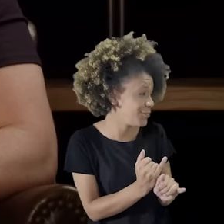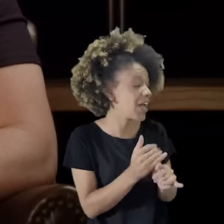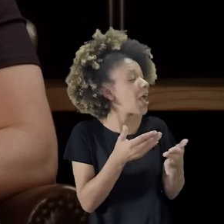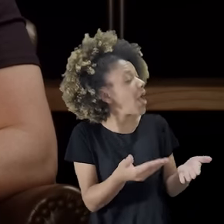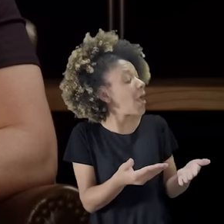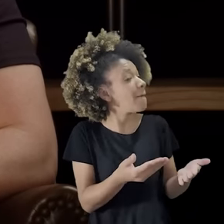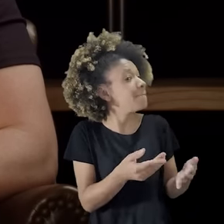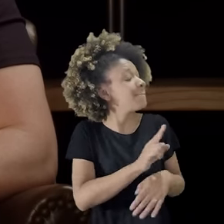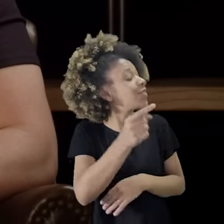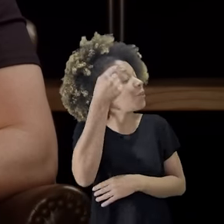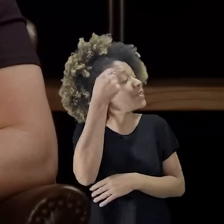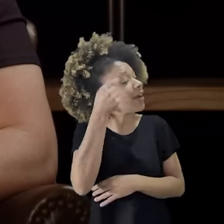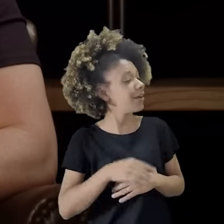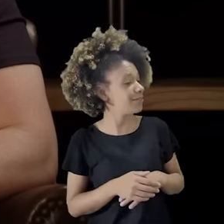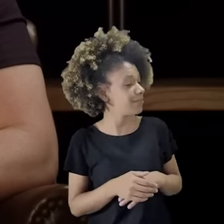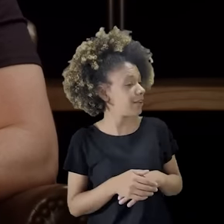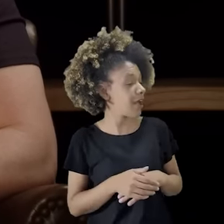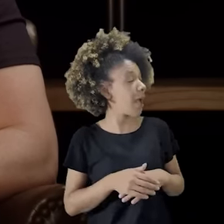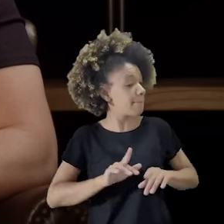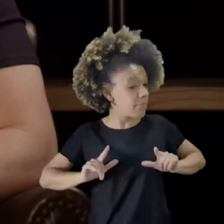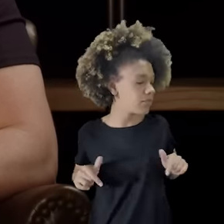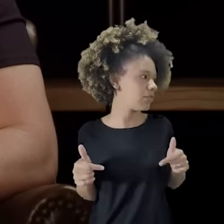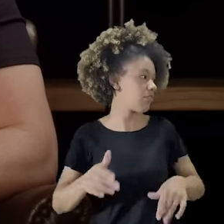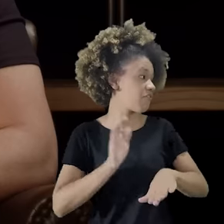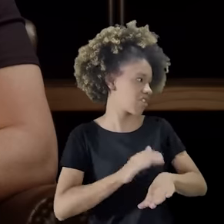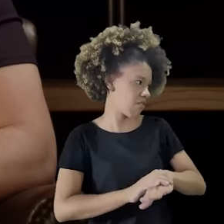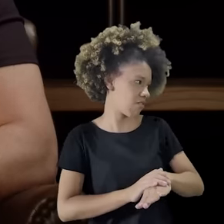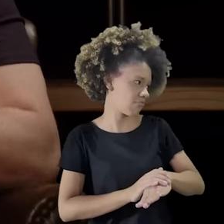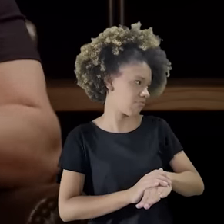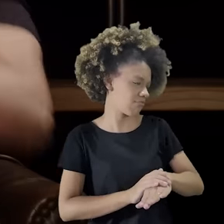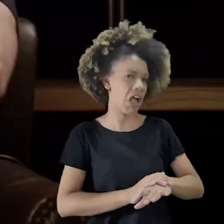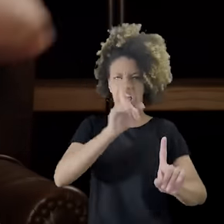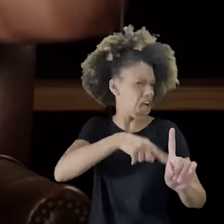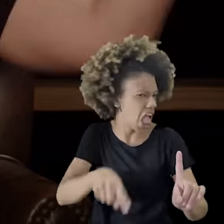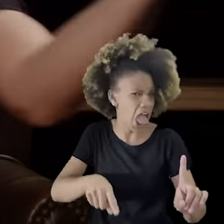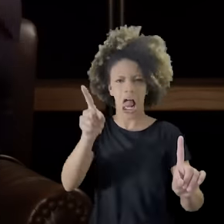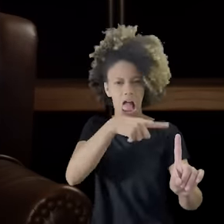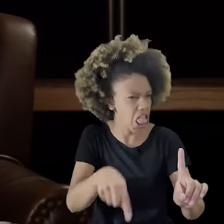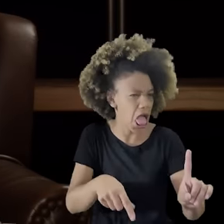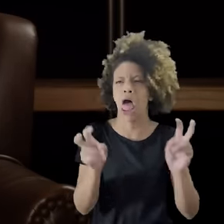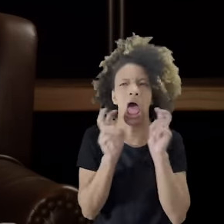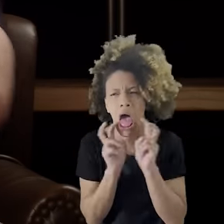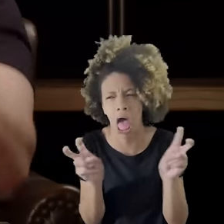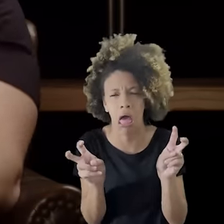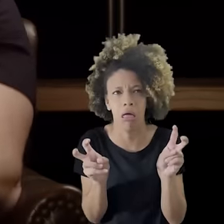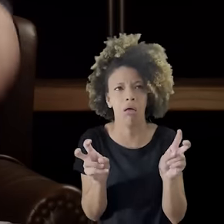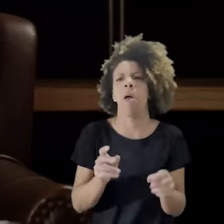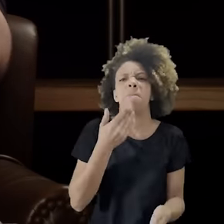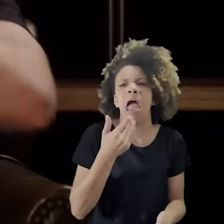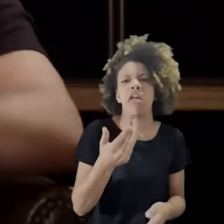para você não pensar é para você agir cancela vamos lá cancelar